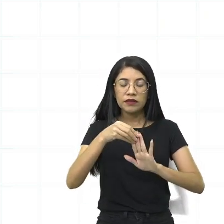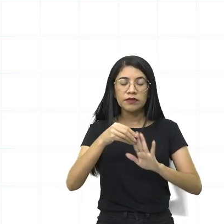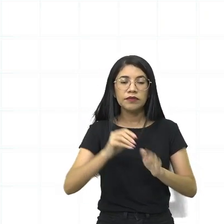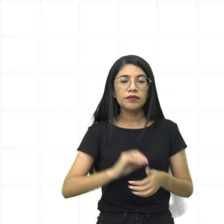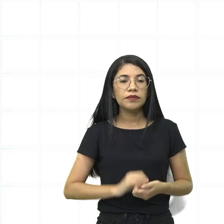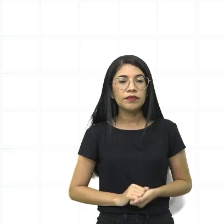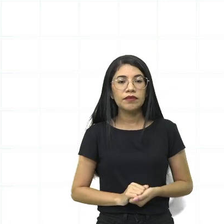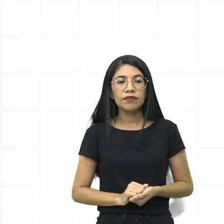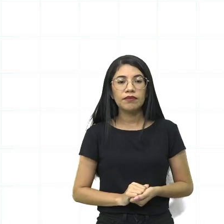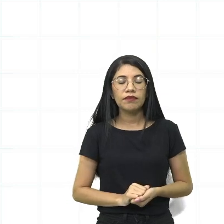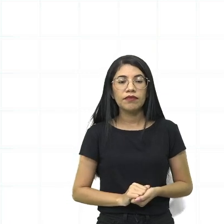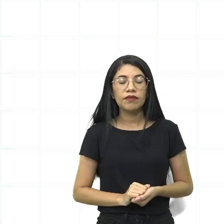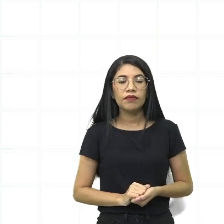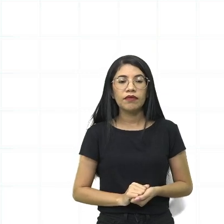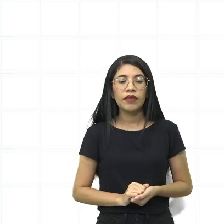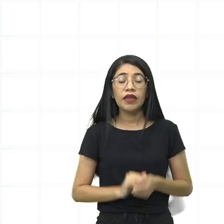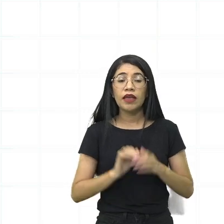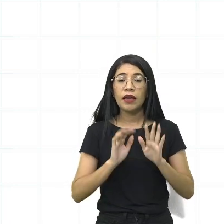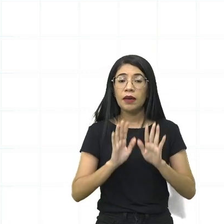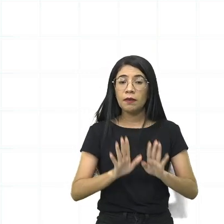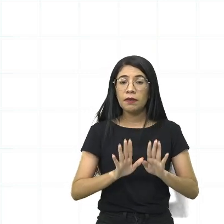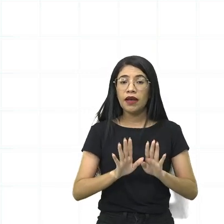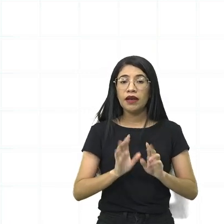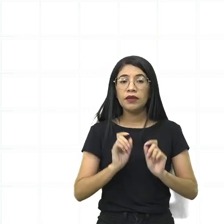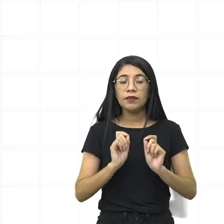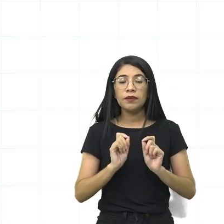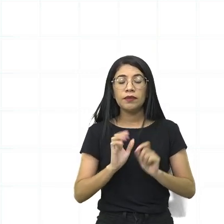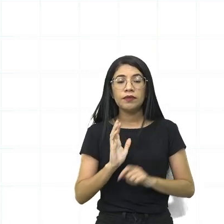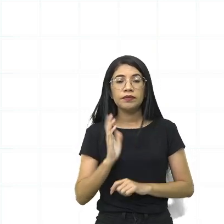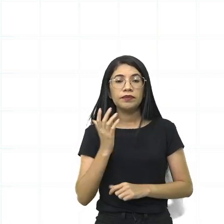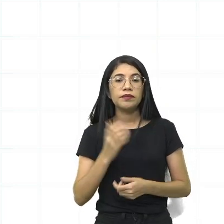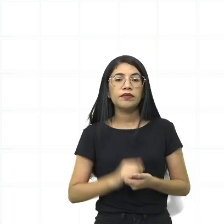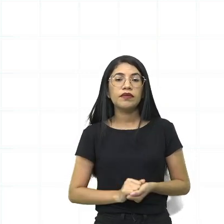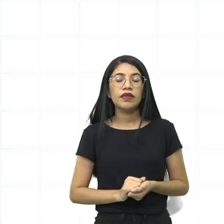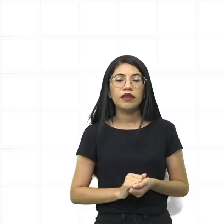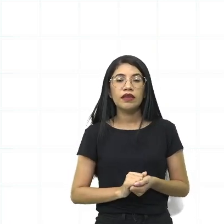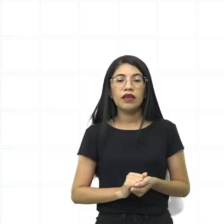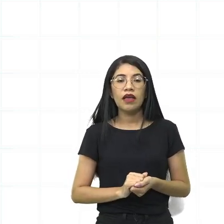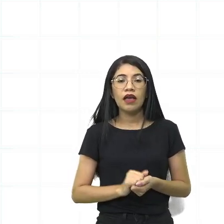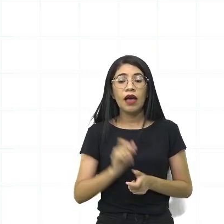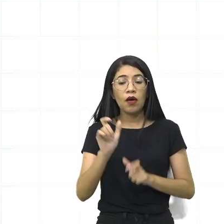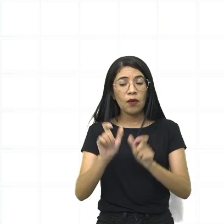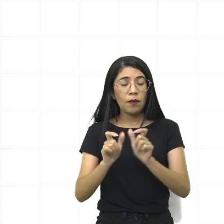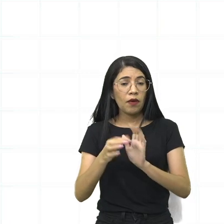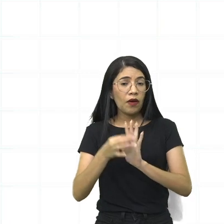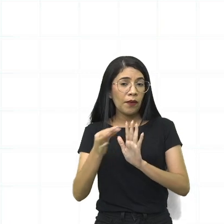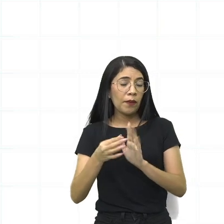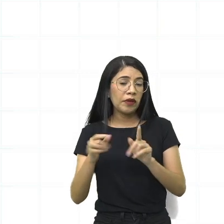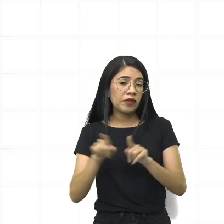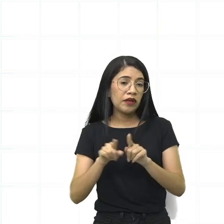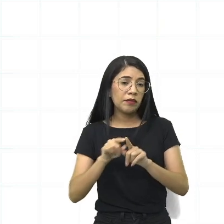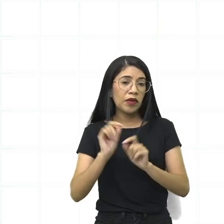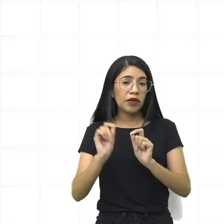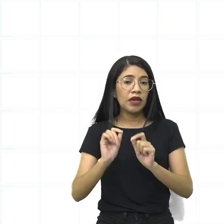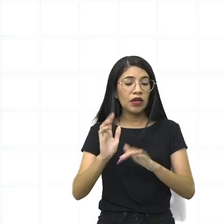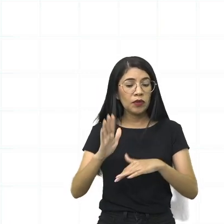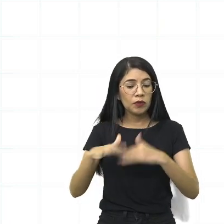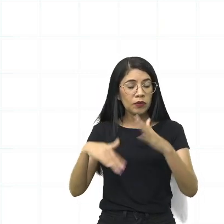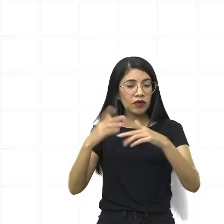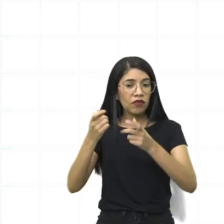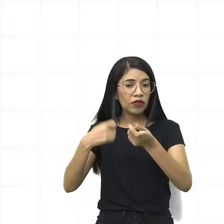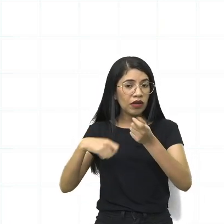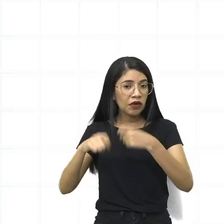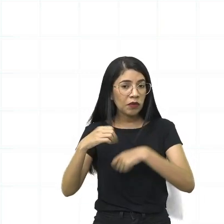Vejam então, continuando. No entanto, outros argumentam que o desenvolvimento econômico